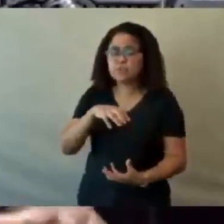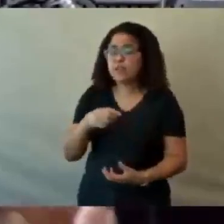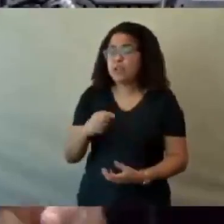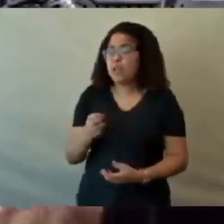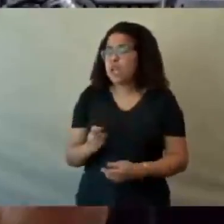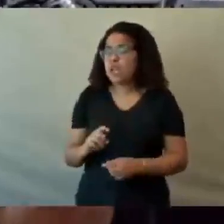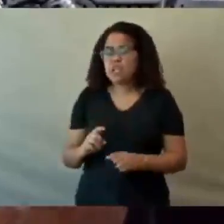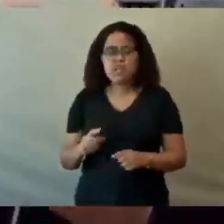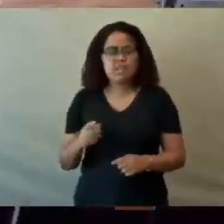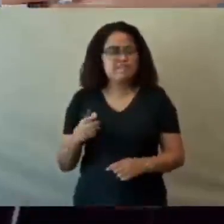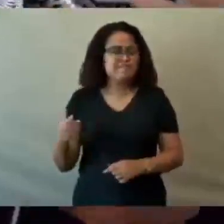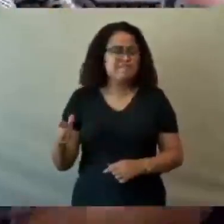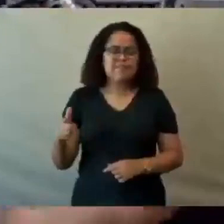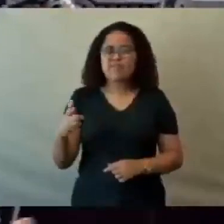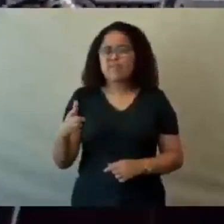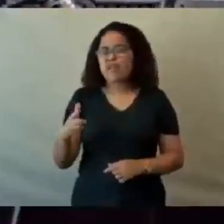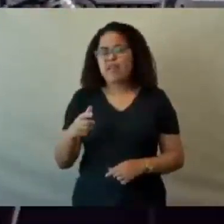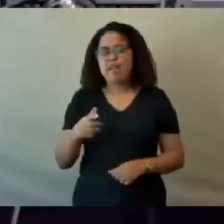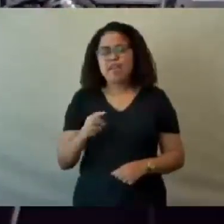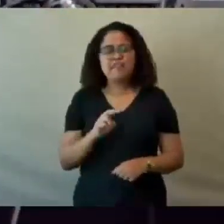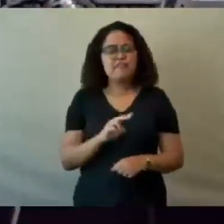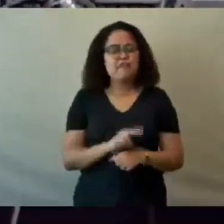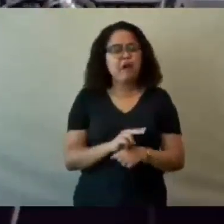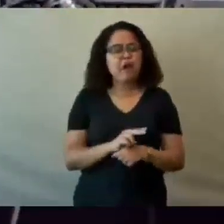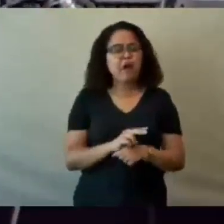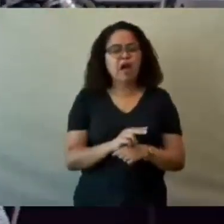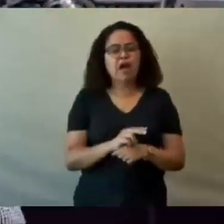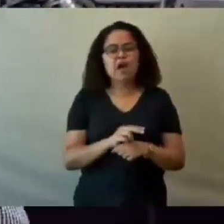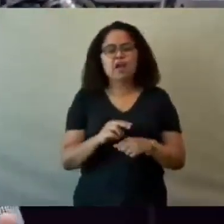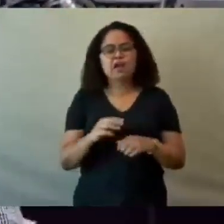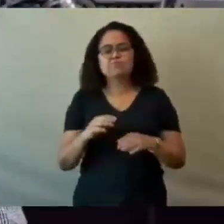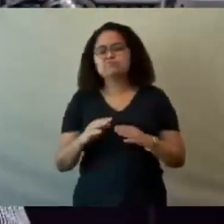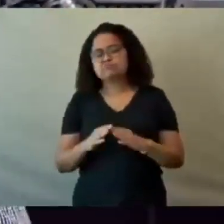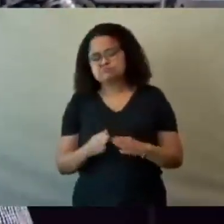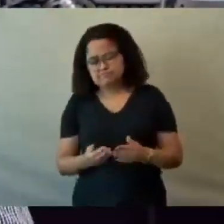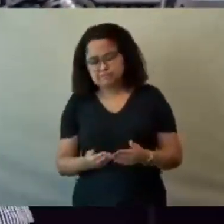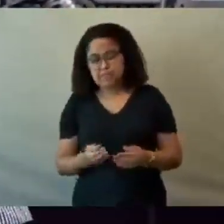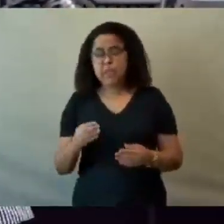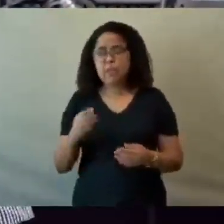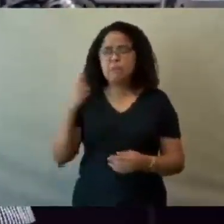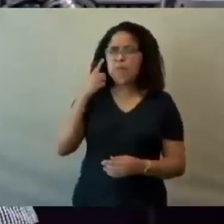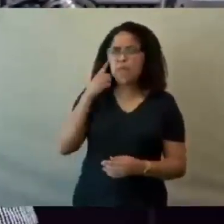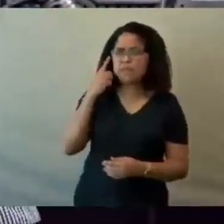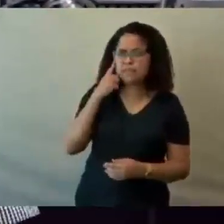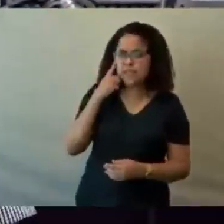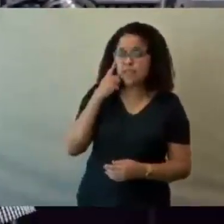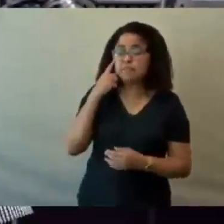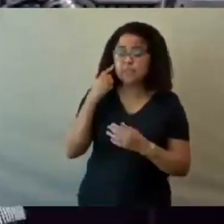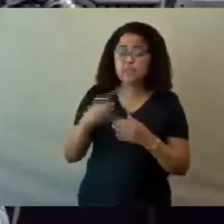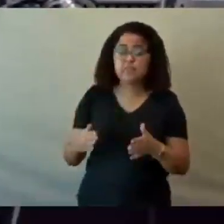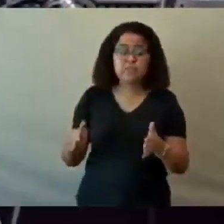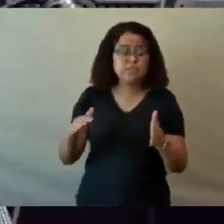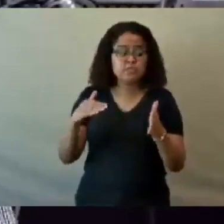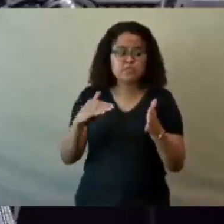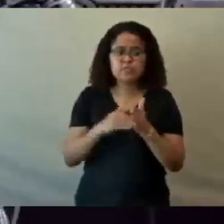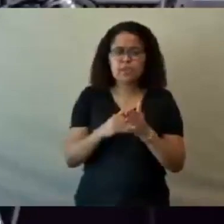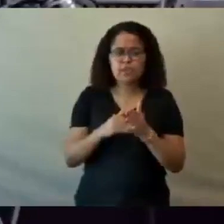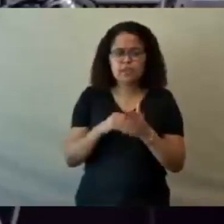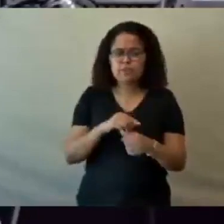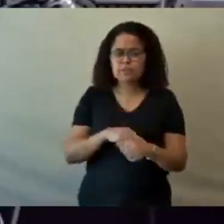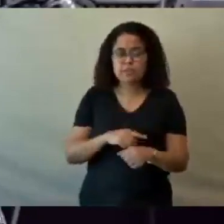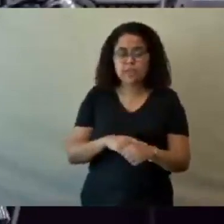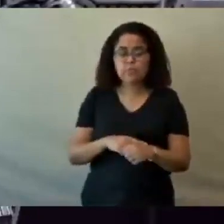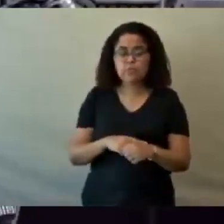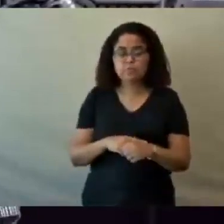já pensar num todo o que fazer porque vai chegar uma hora que não vai ter condições mais não. Nossa população está